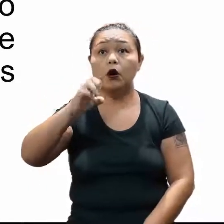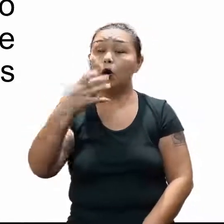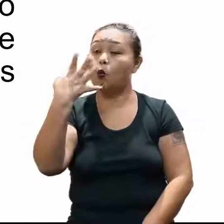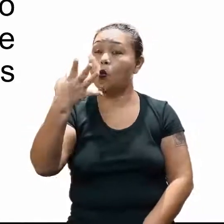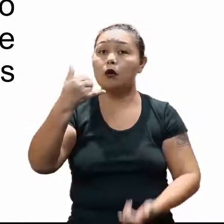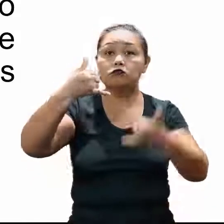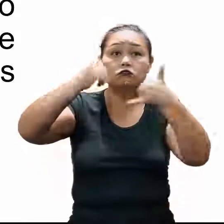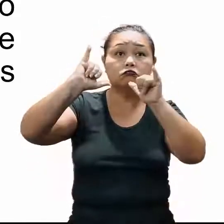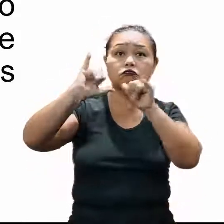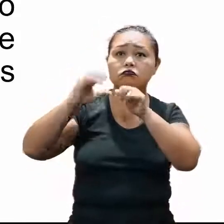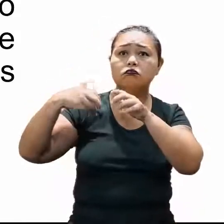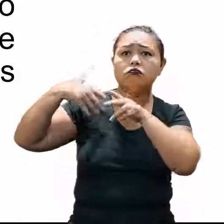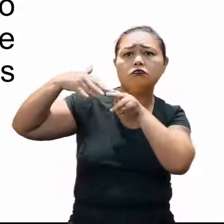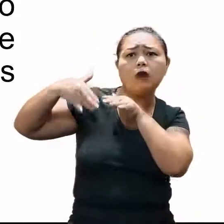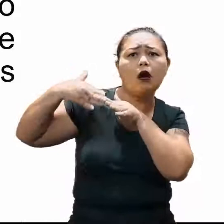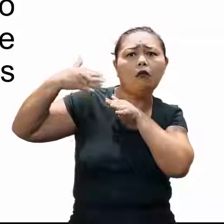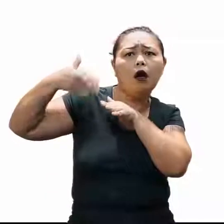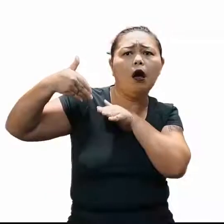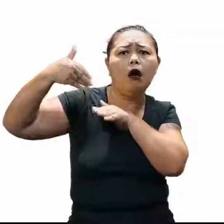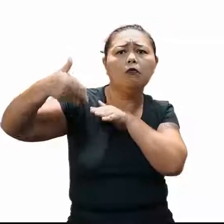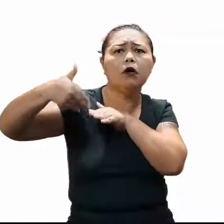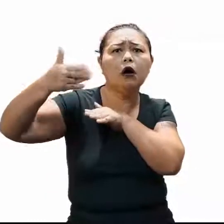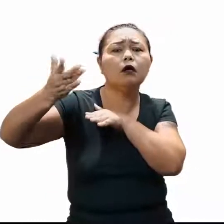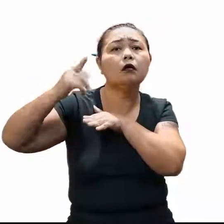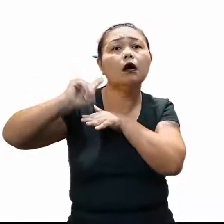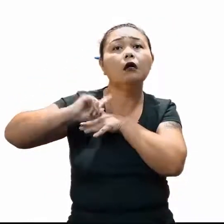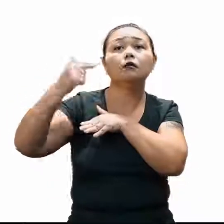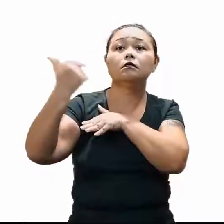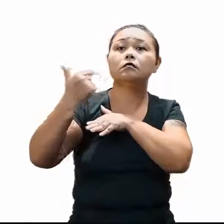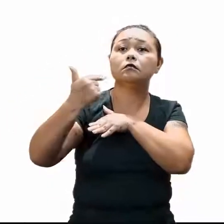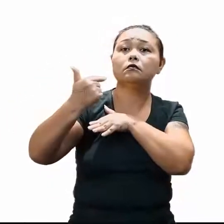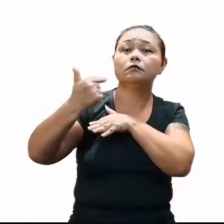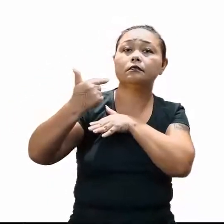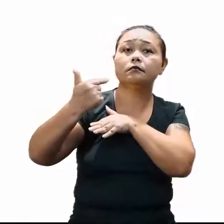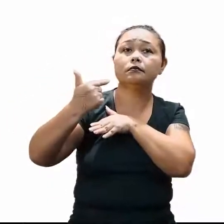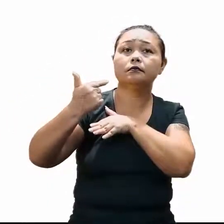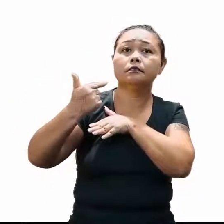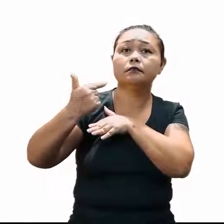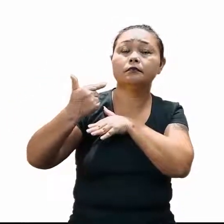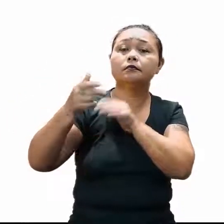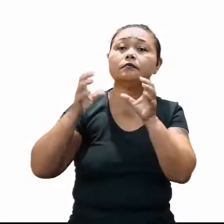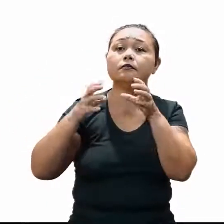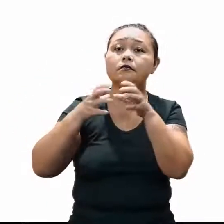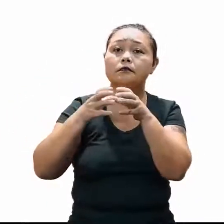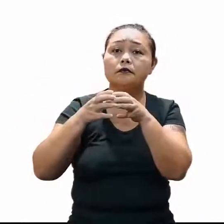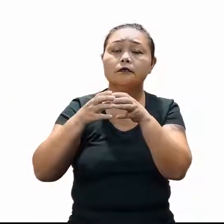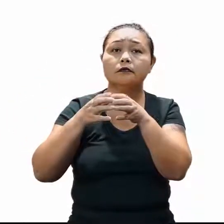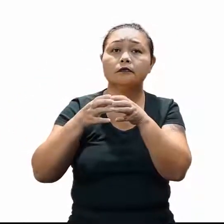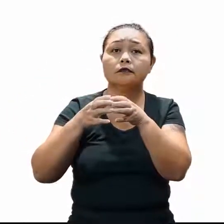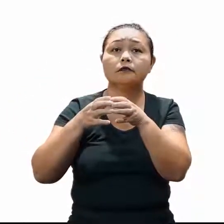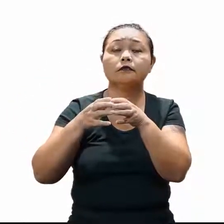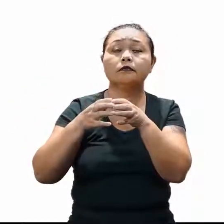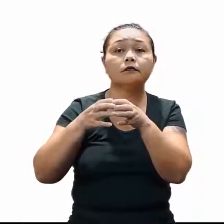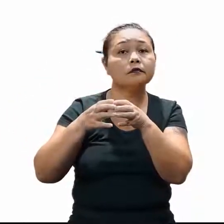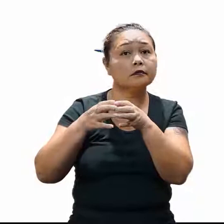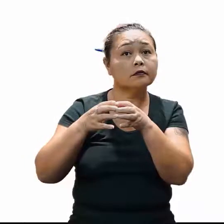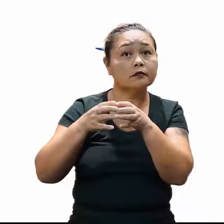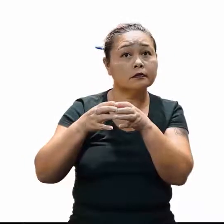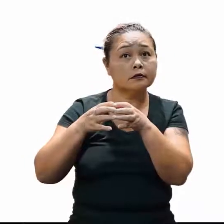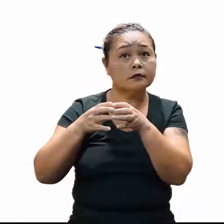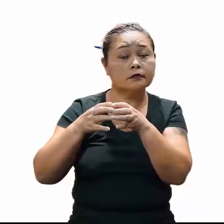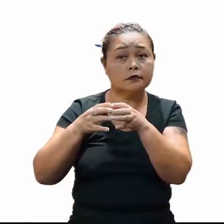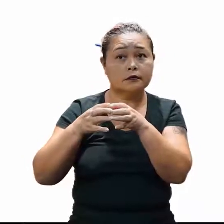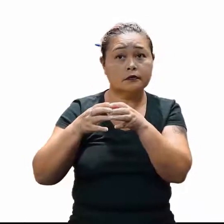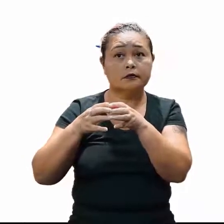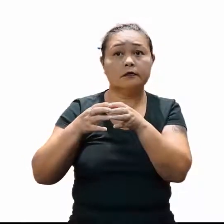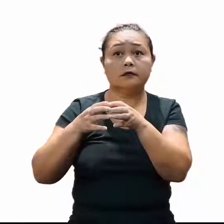saíram em caminhada. Até que nós temos a segunda etapa da expedição. Nós temos essa segunda